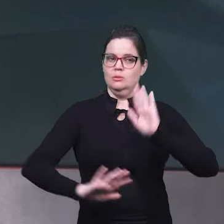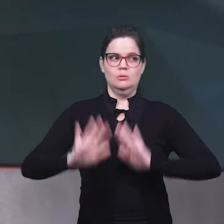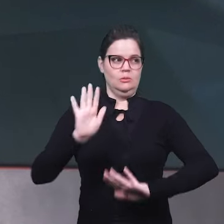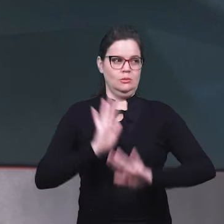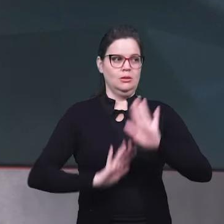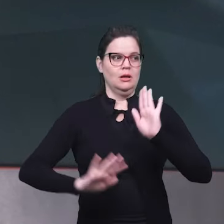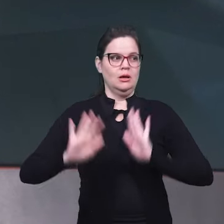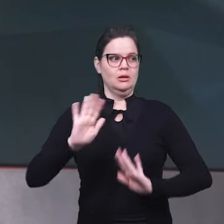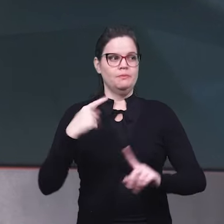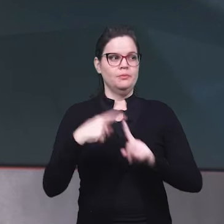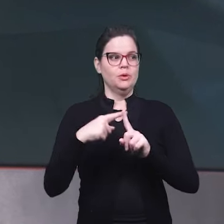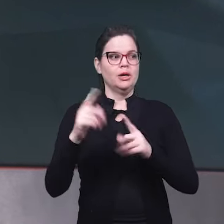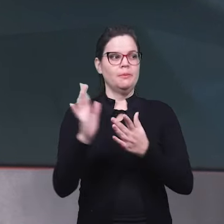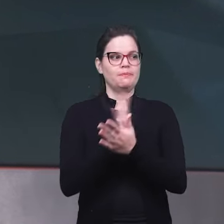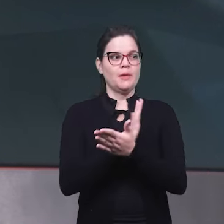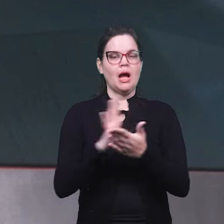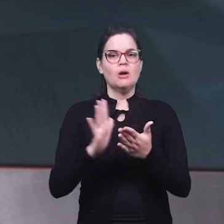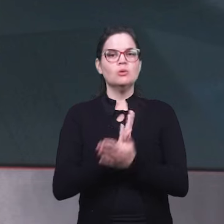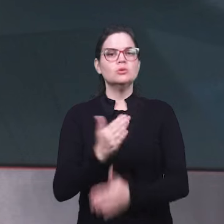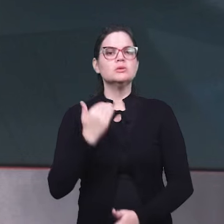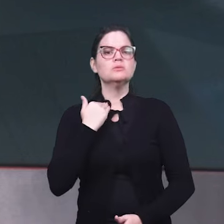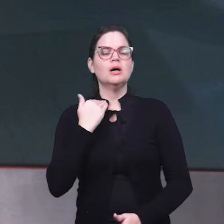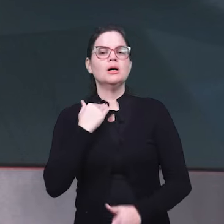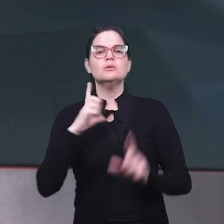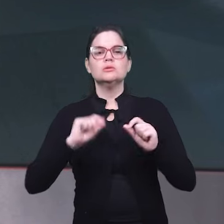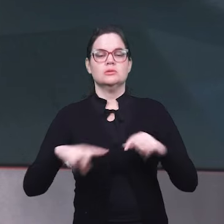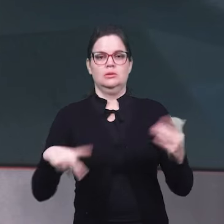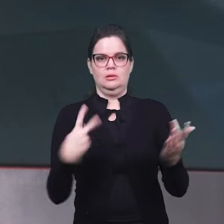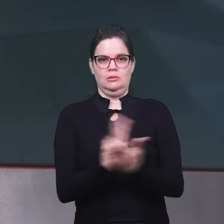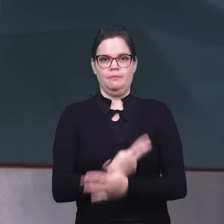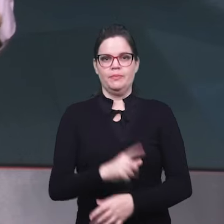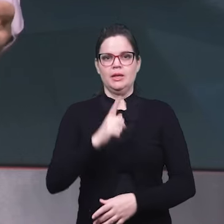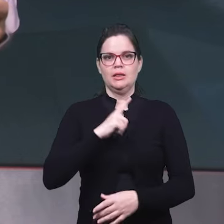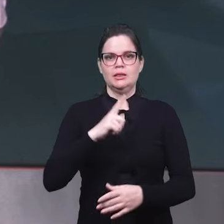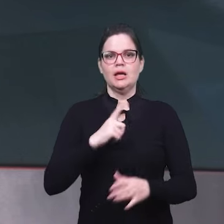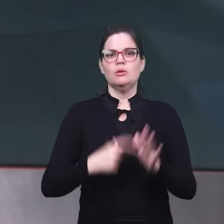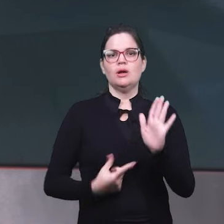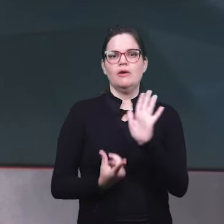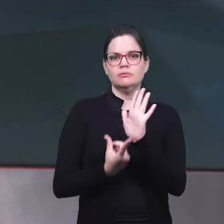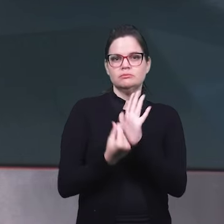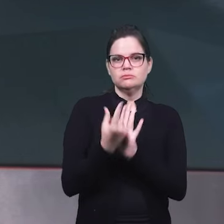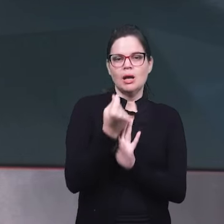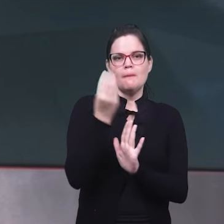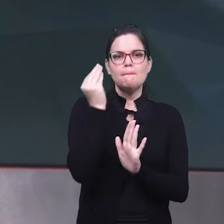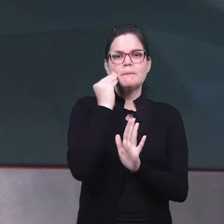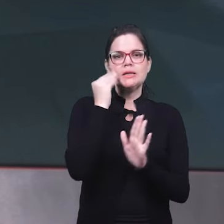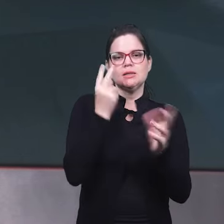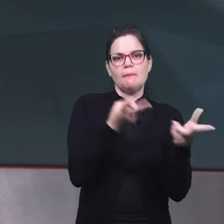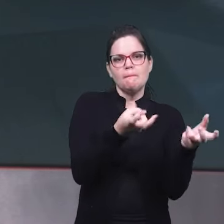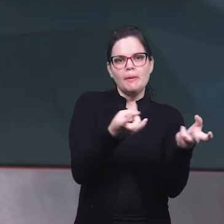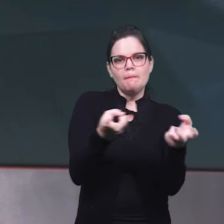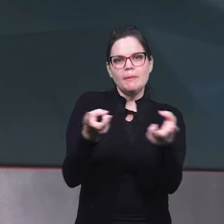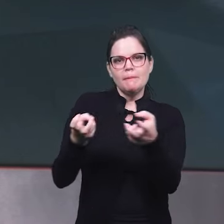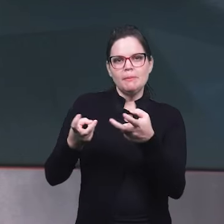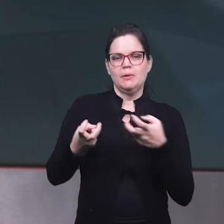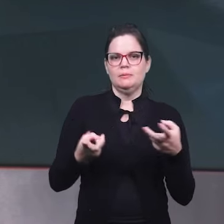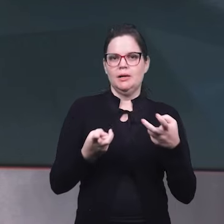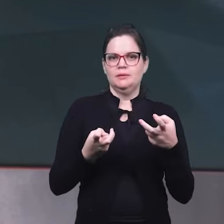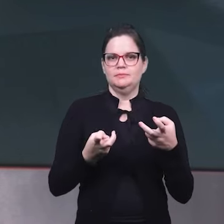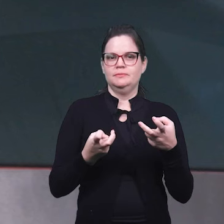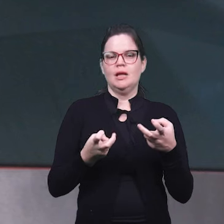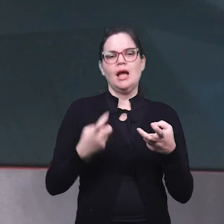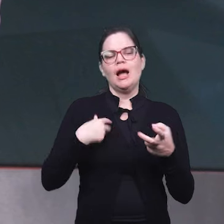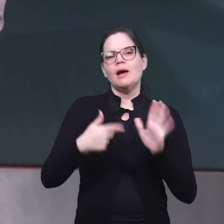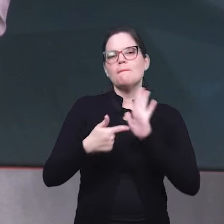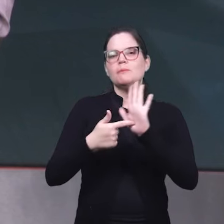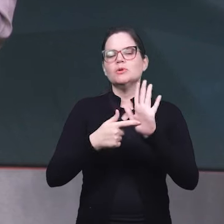cuidado. Alguns bancos oferecem para fazer captação de clientes alguns